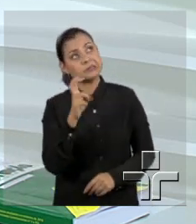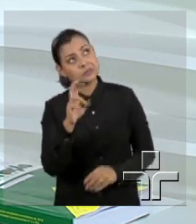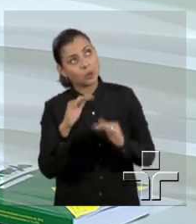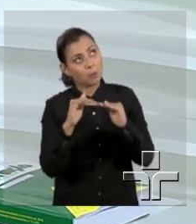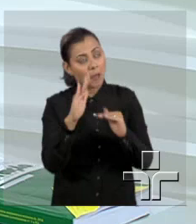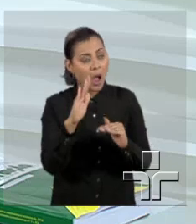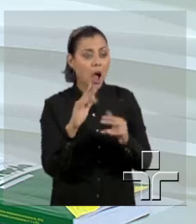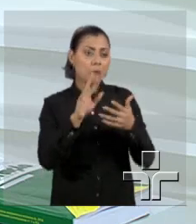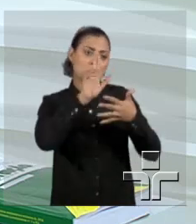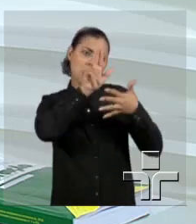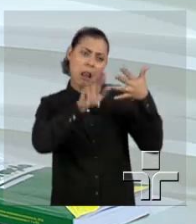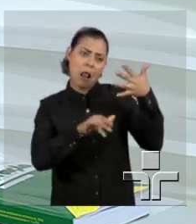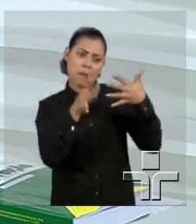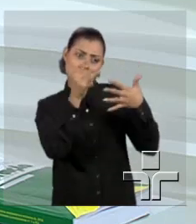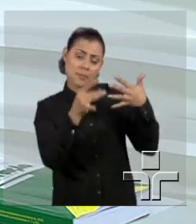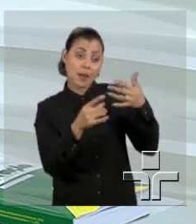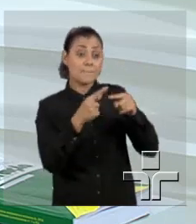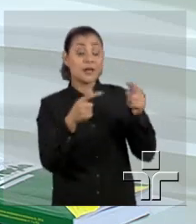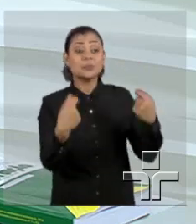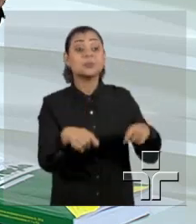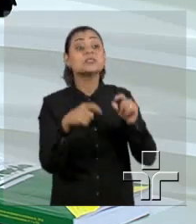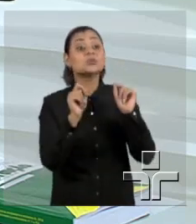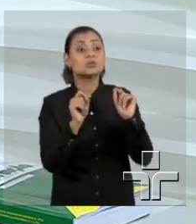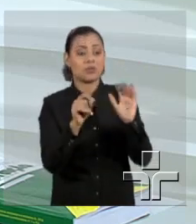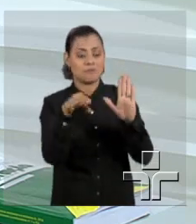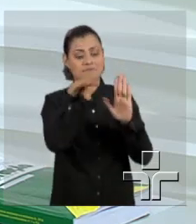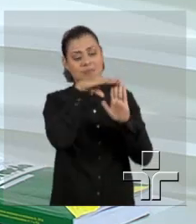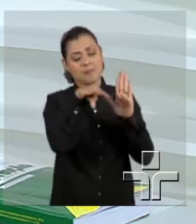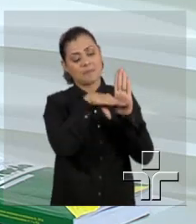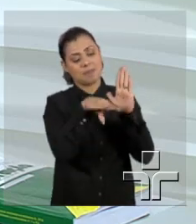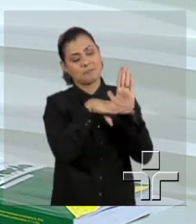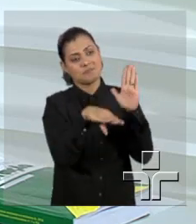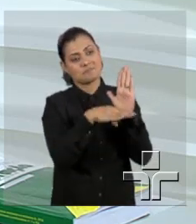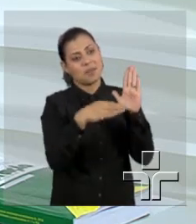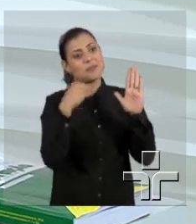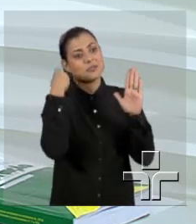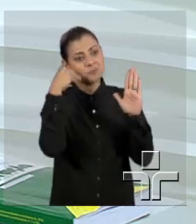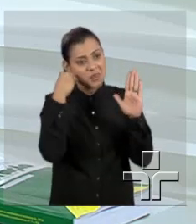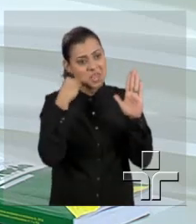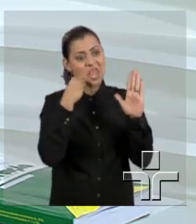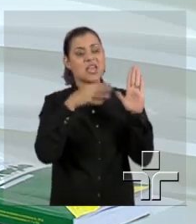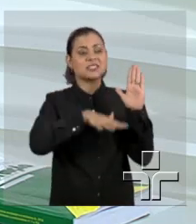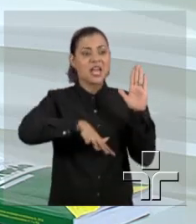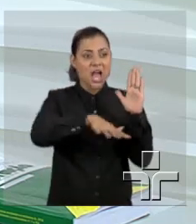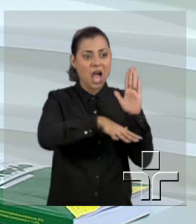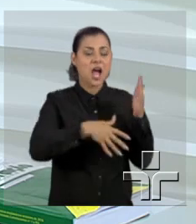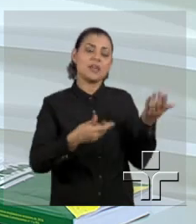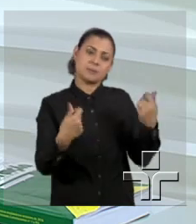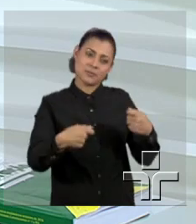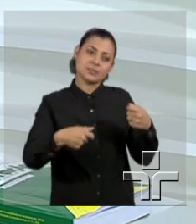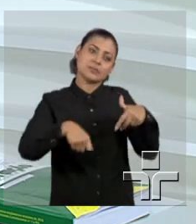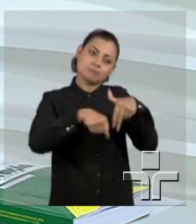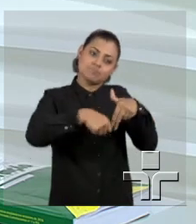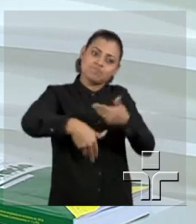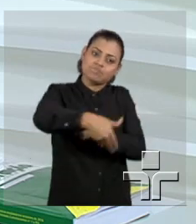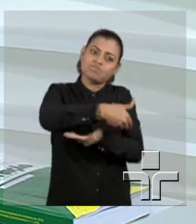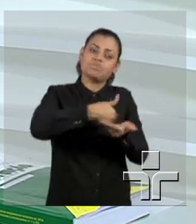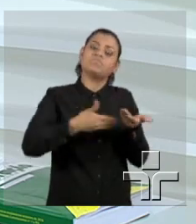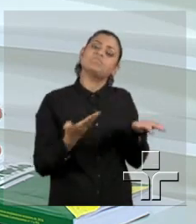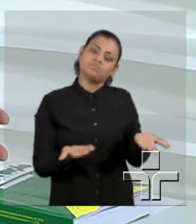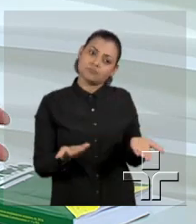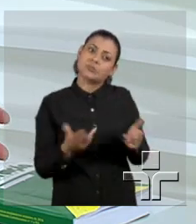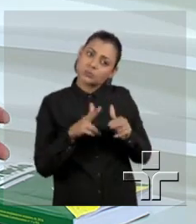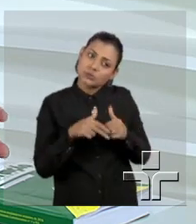preciso ainda uma espécie de notabilidade do saber nesse campo da diplomacia, né? O